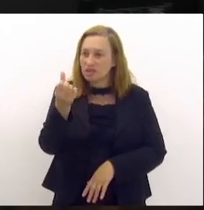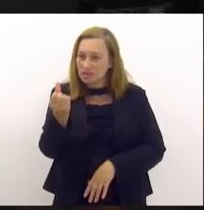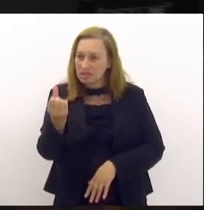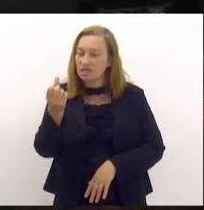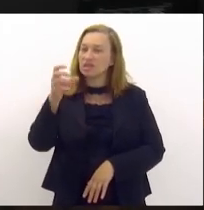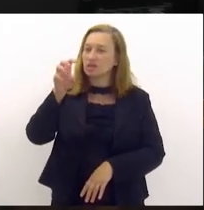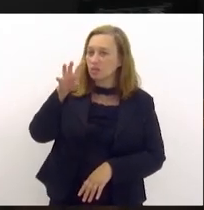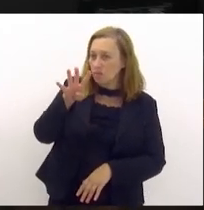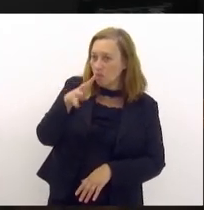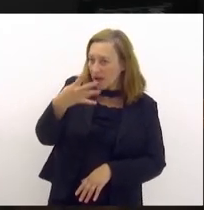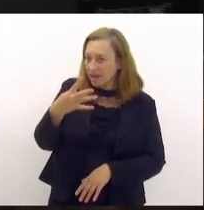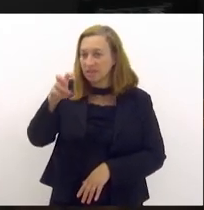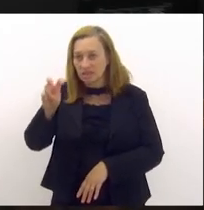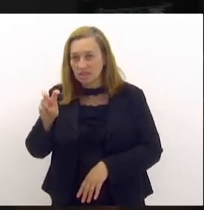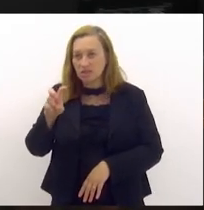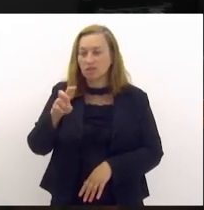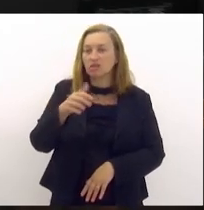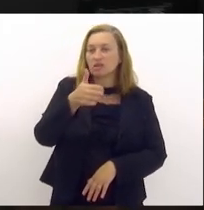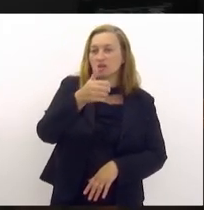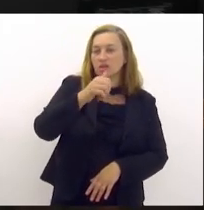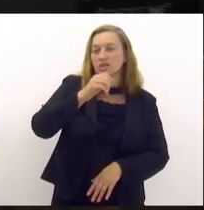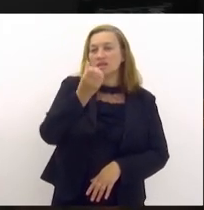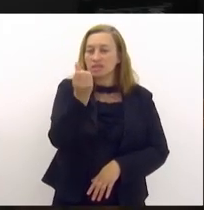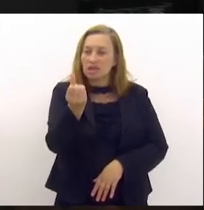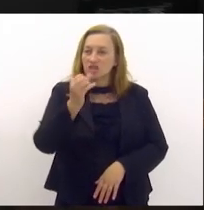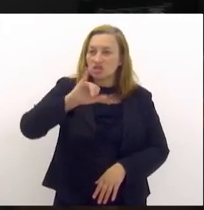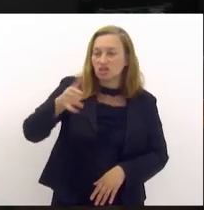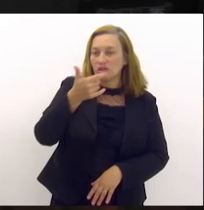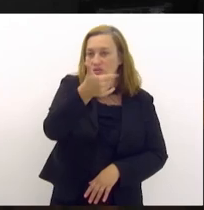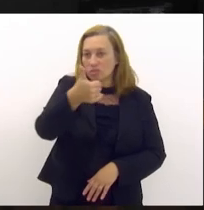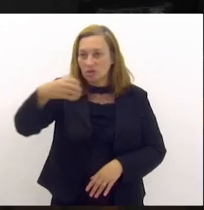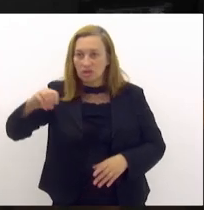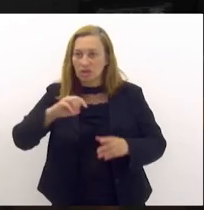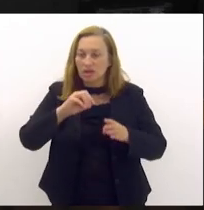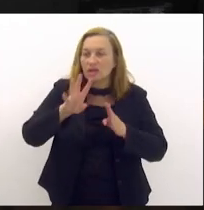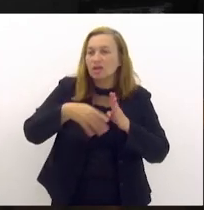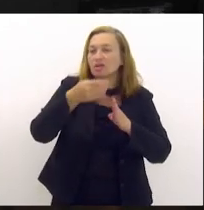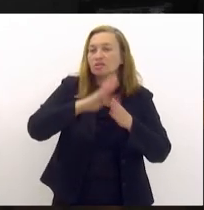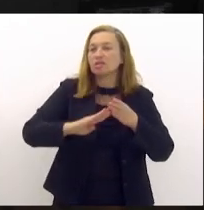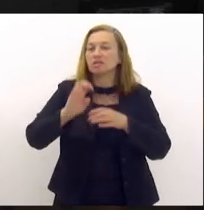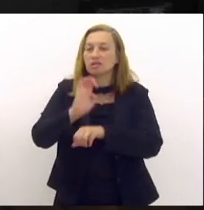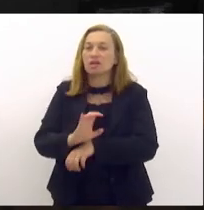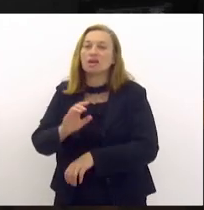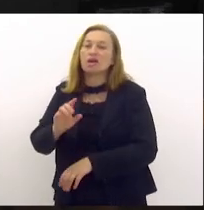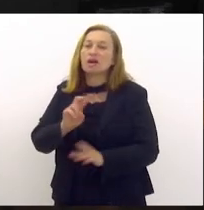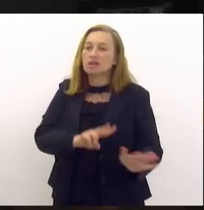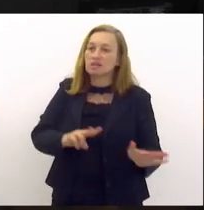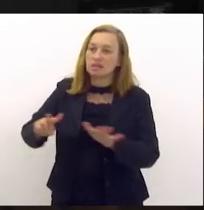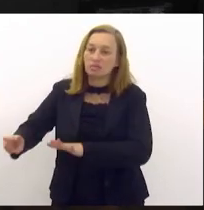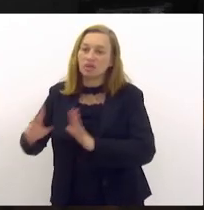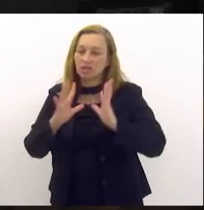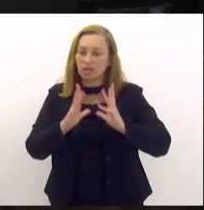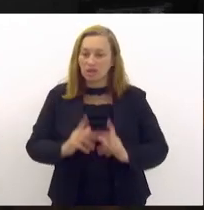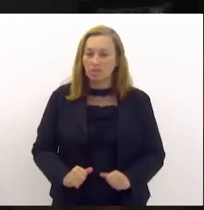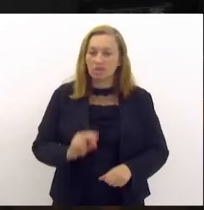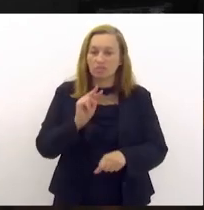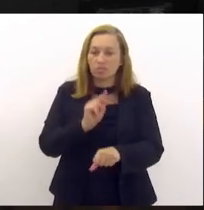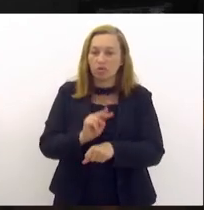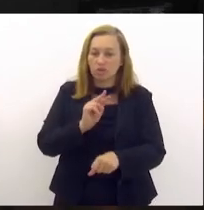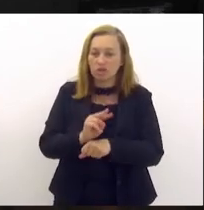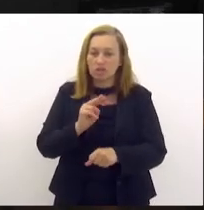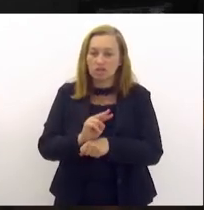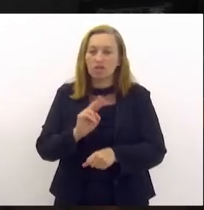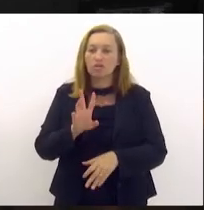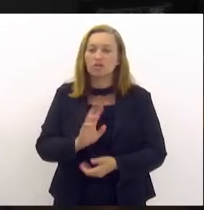de 2010, incluindo no calendário oficial do Estado do Rio de Janeiro, a Semana de Preservação, Conservação, Limpeza e